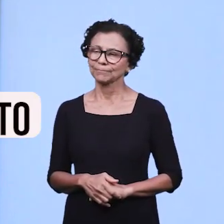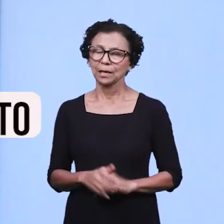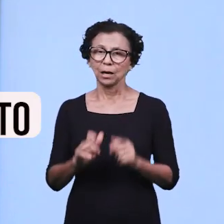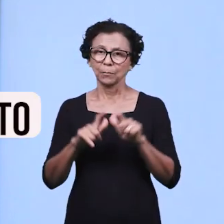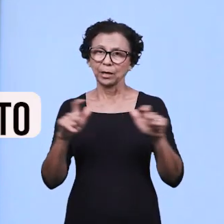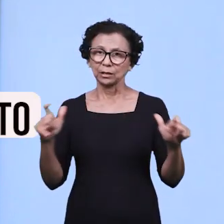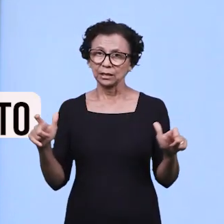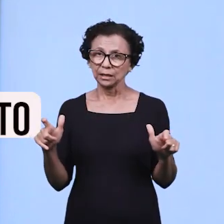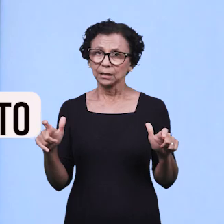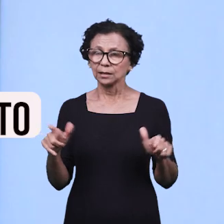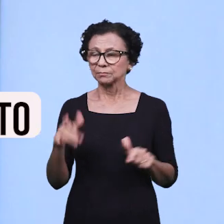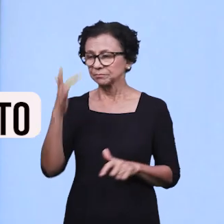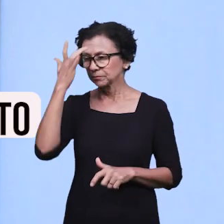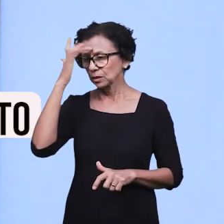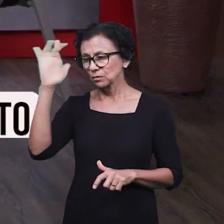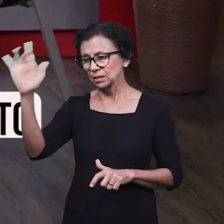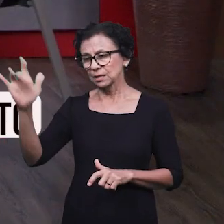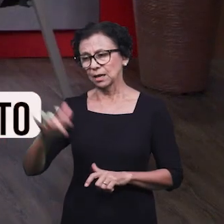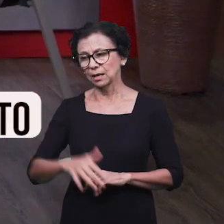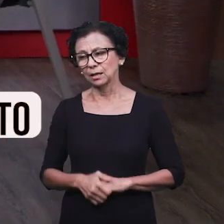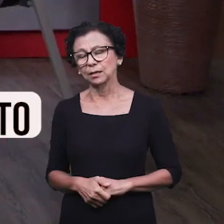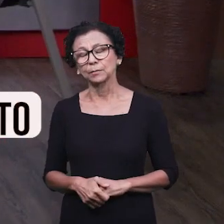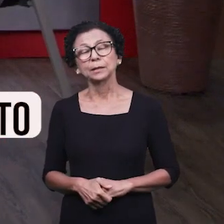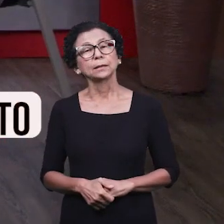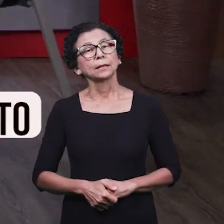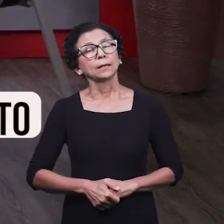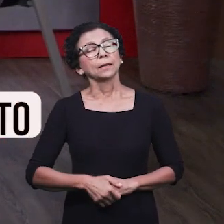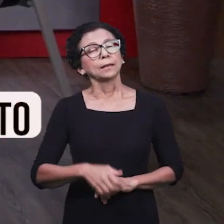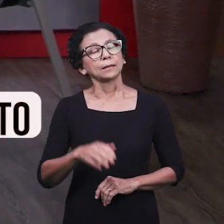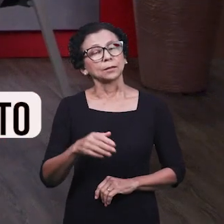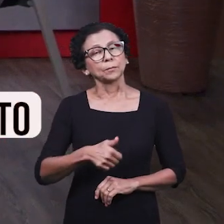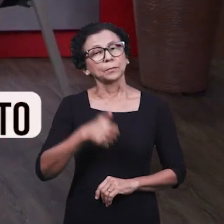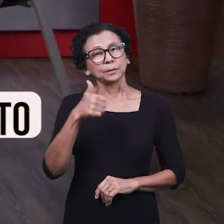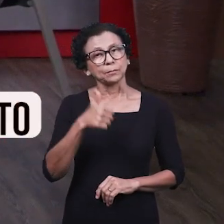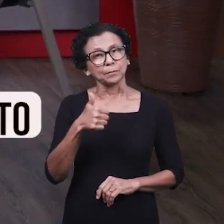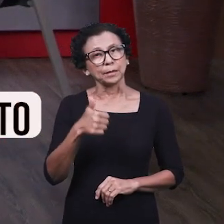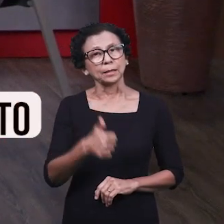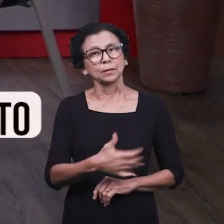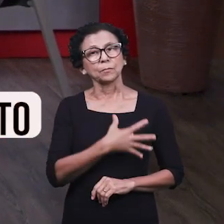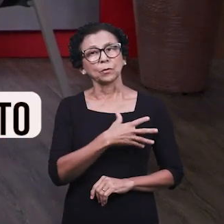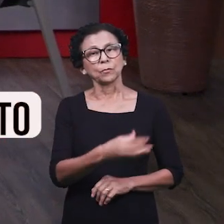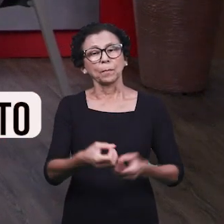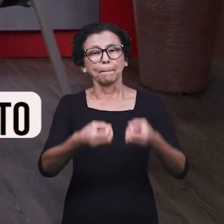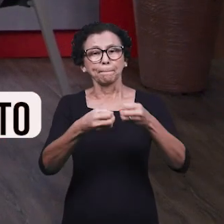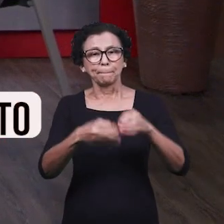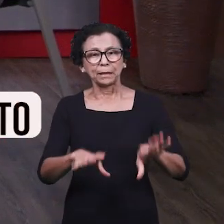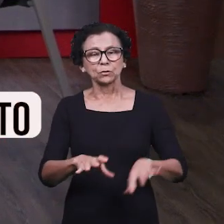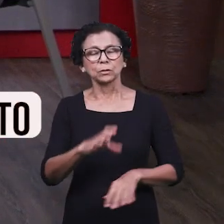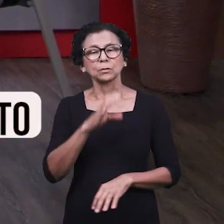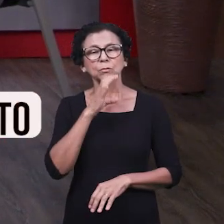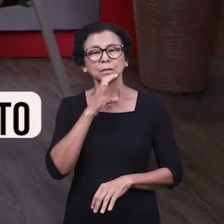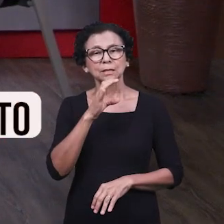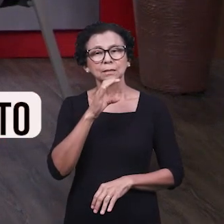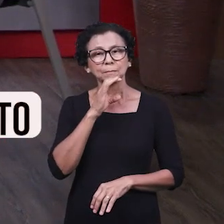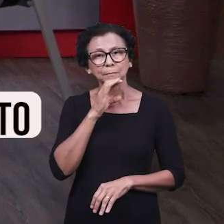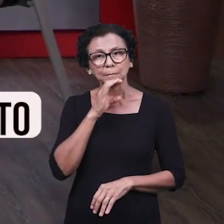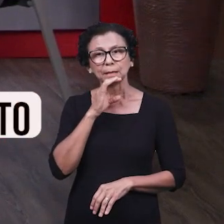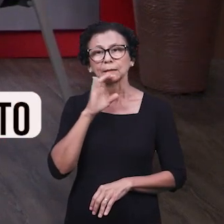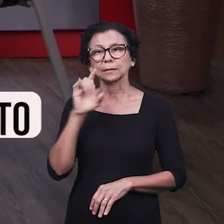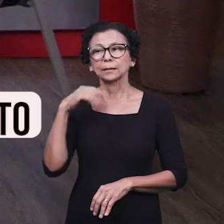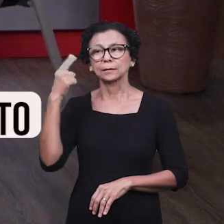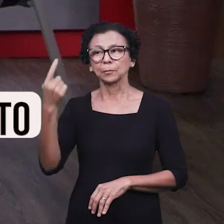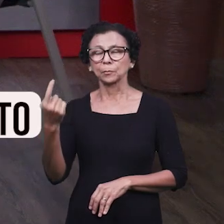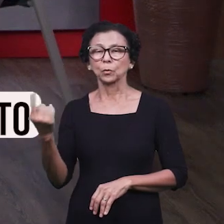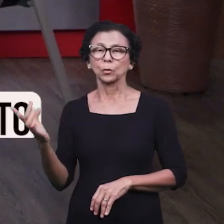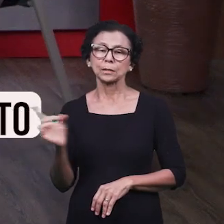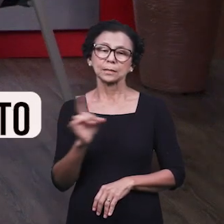Então, eu não preciso ver um prejuízo na vida do meu filho para depois procurar a escola. Eu tenho que ir lá, eu tenho que saber a rotina, o entrar, o